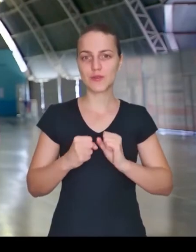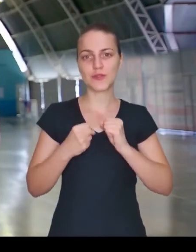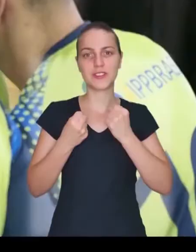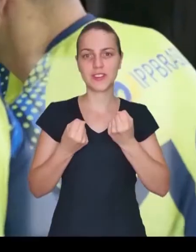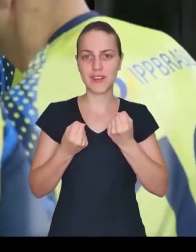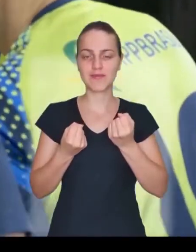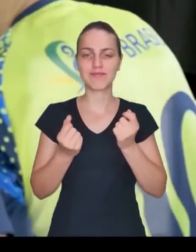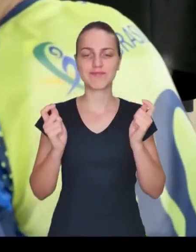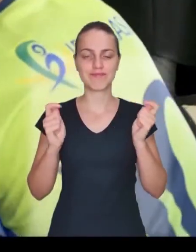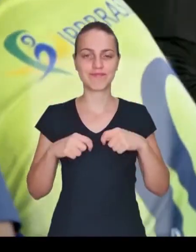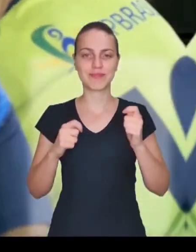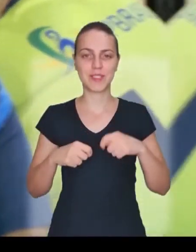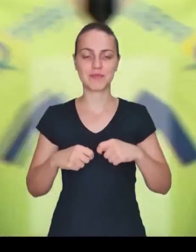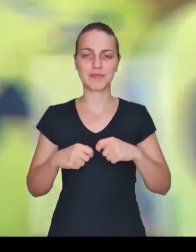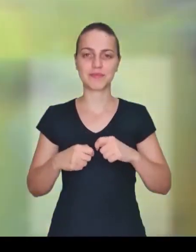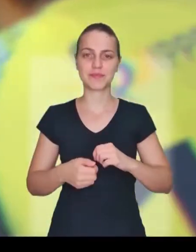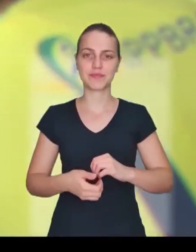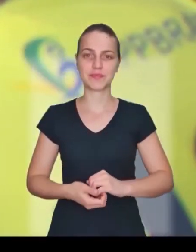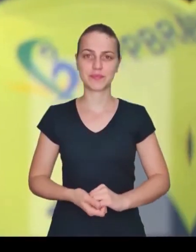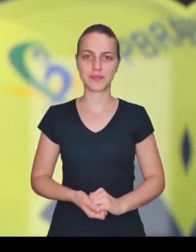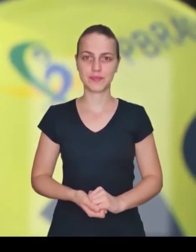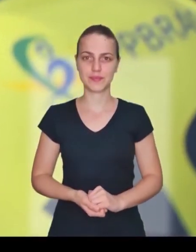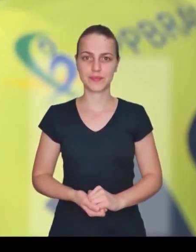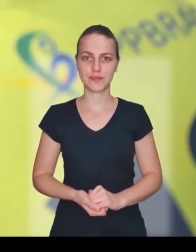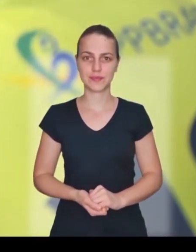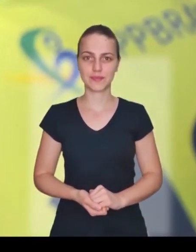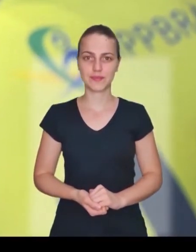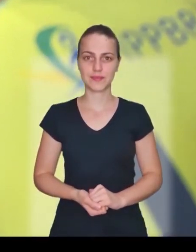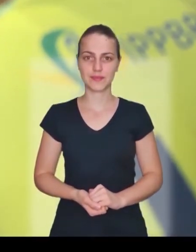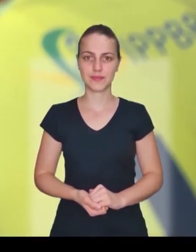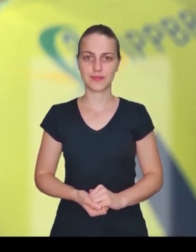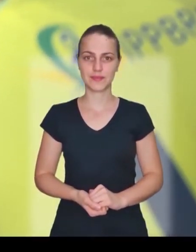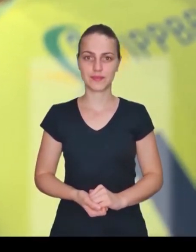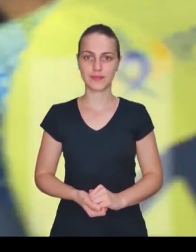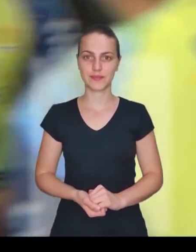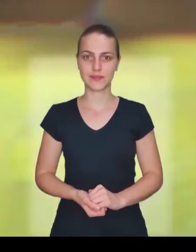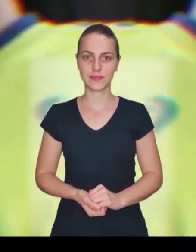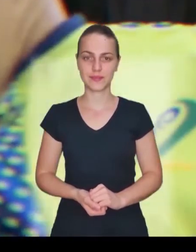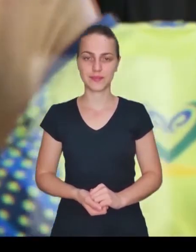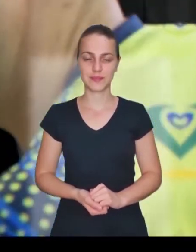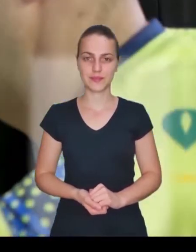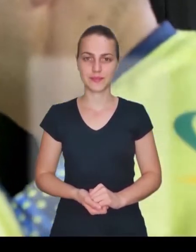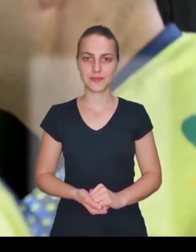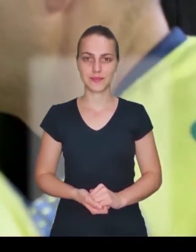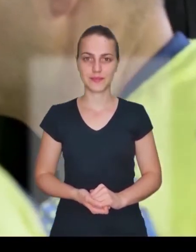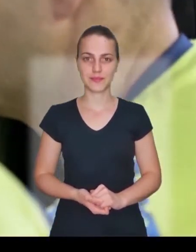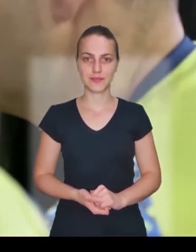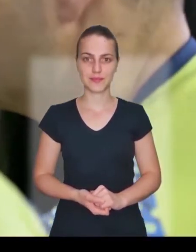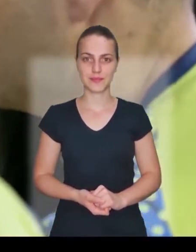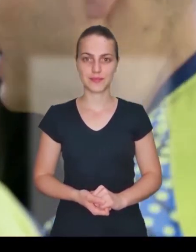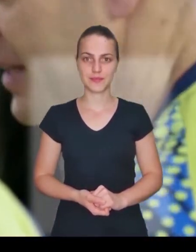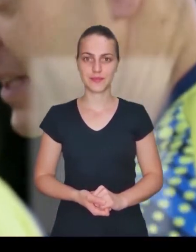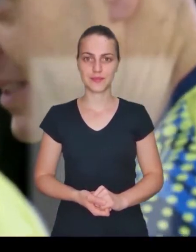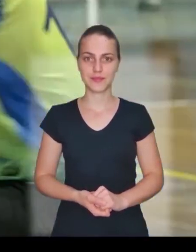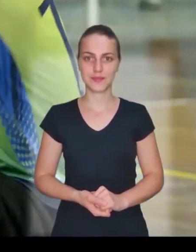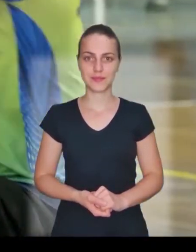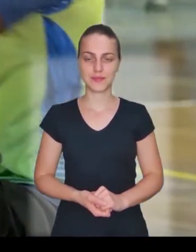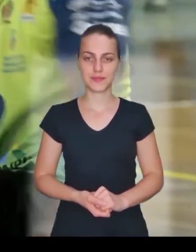suficiente. Time de vôlei sentado reunido, conversando com expressões sérias.